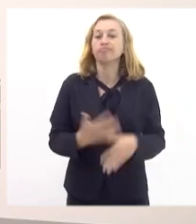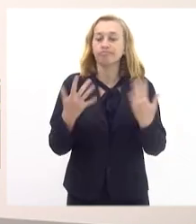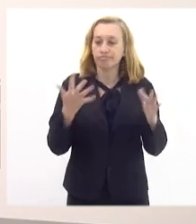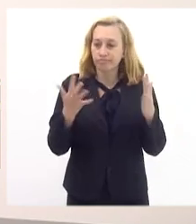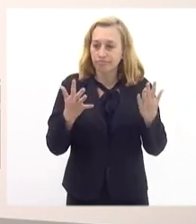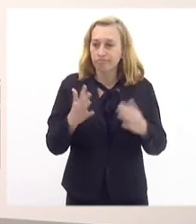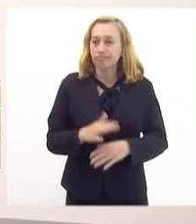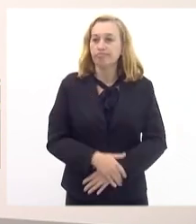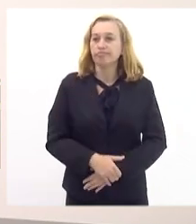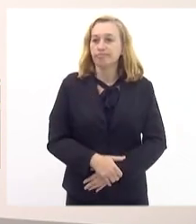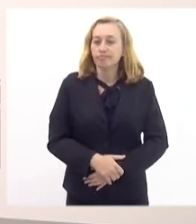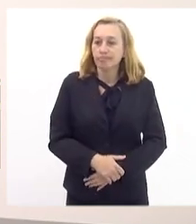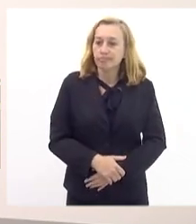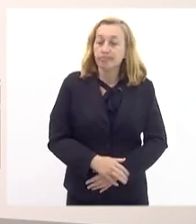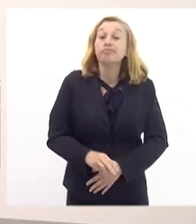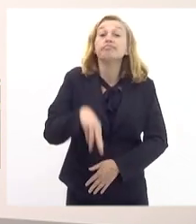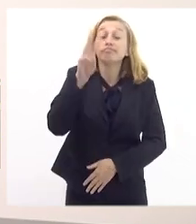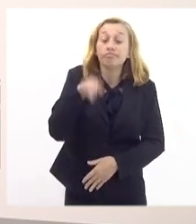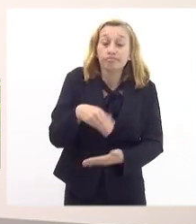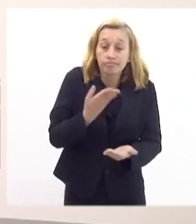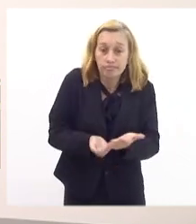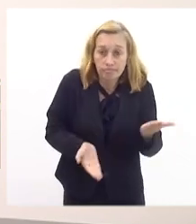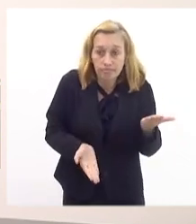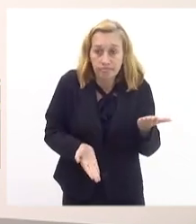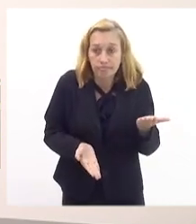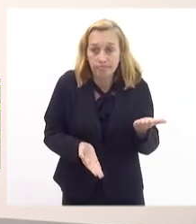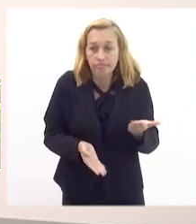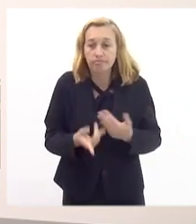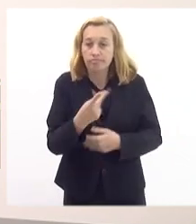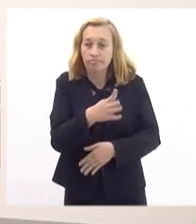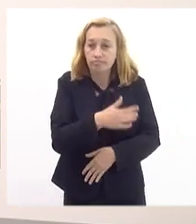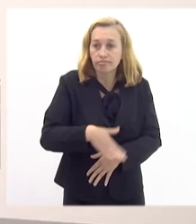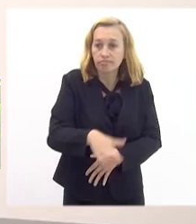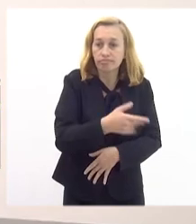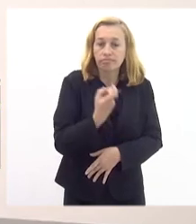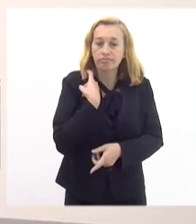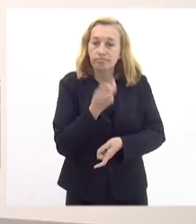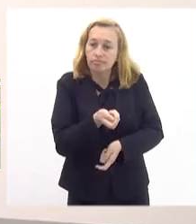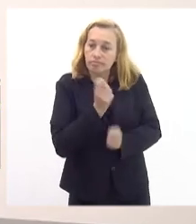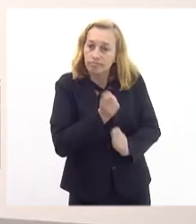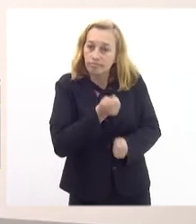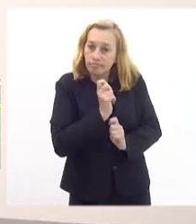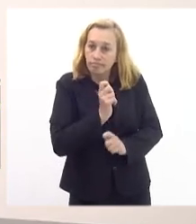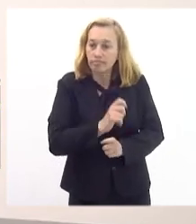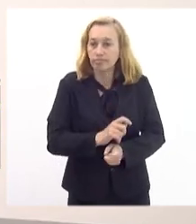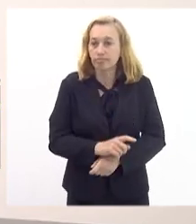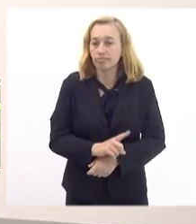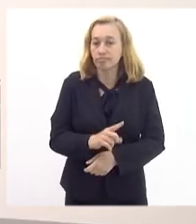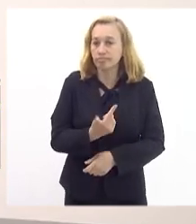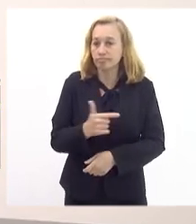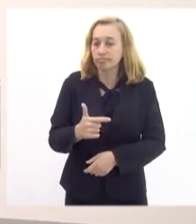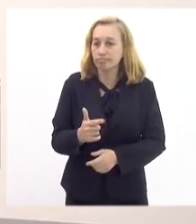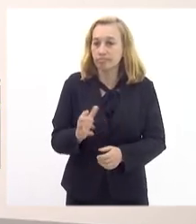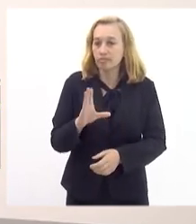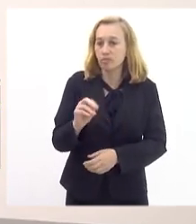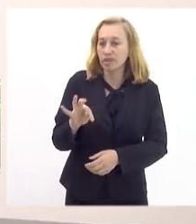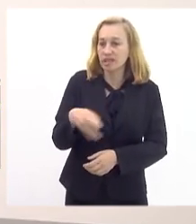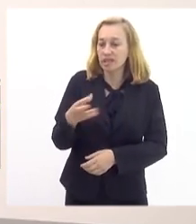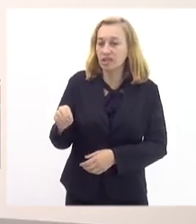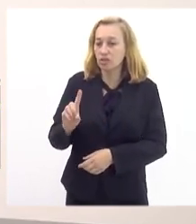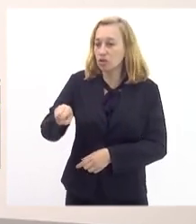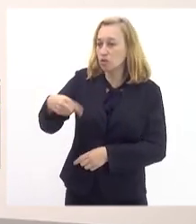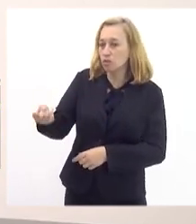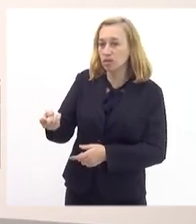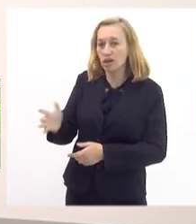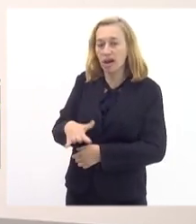e para quem para quem perde para quem perde a sua área de pesca não existe compensação em